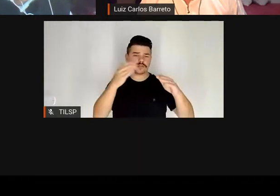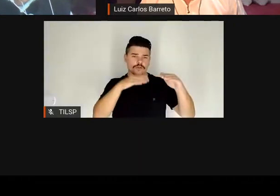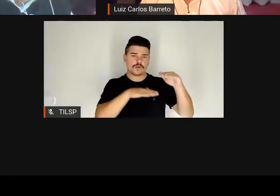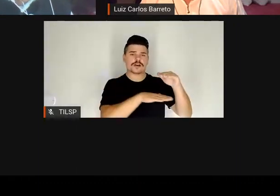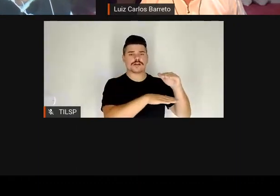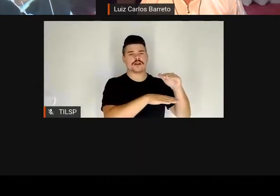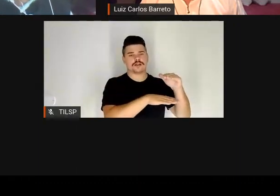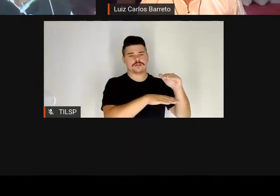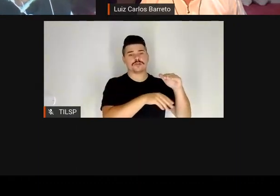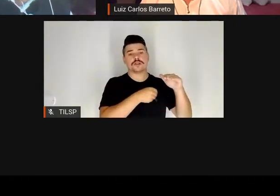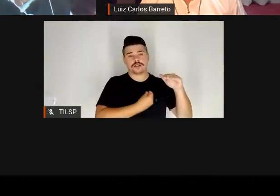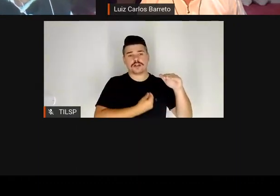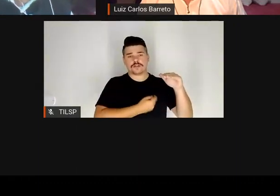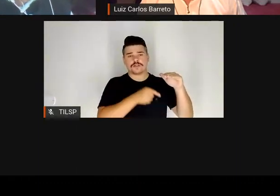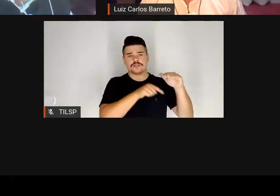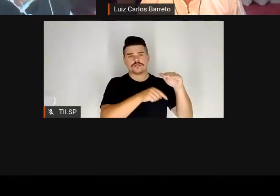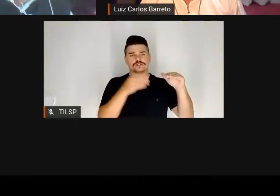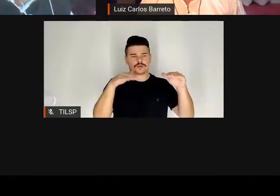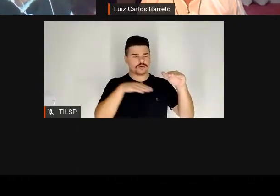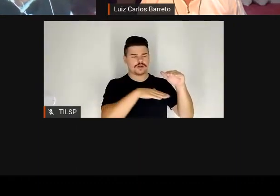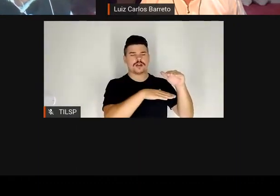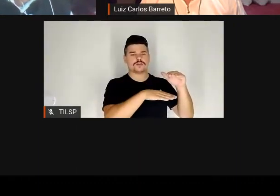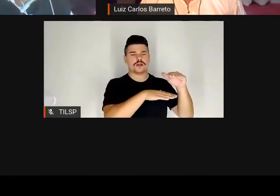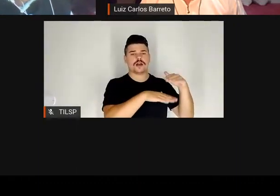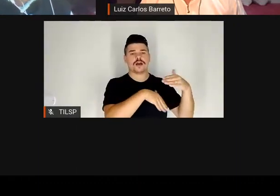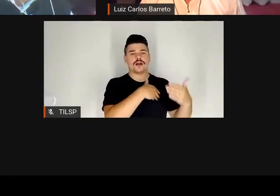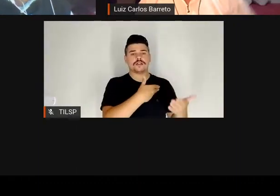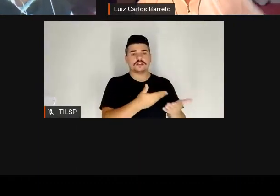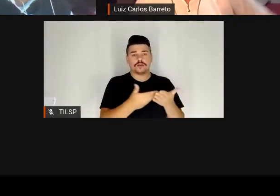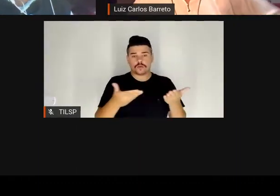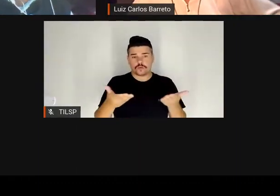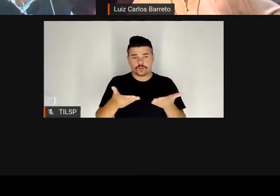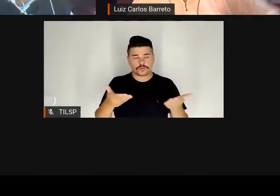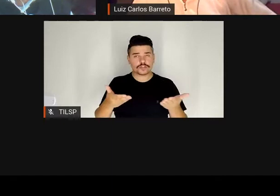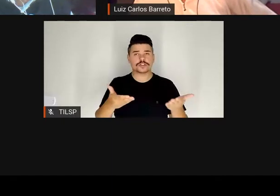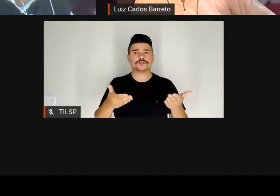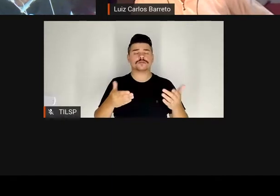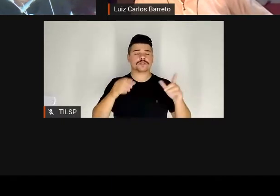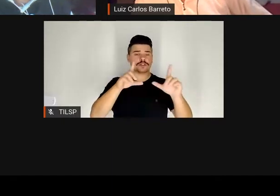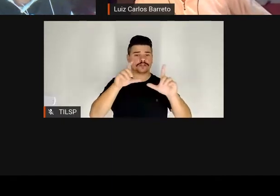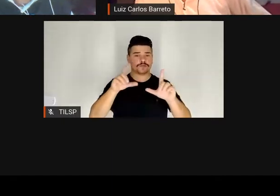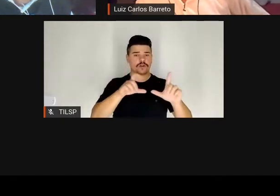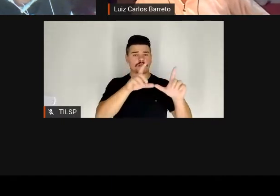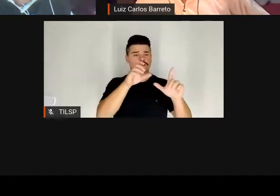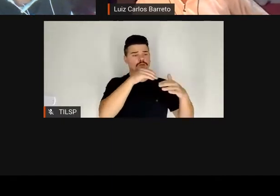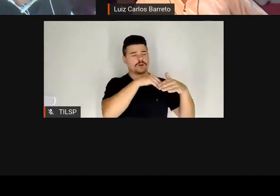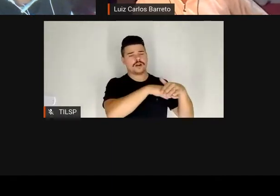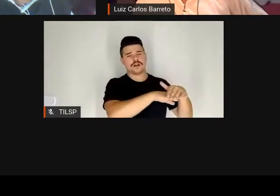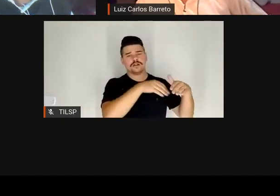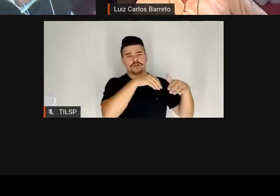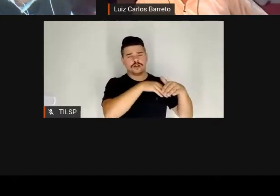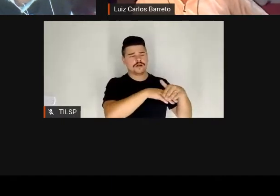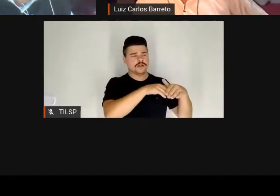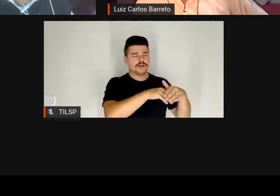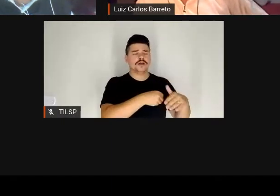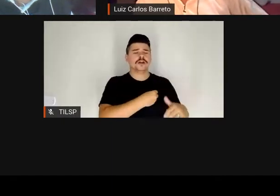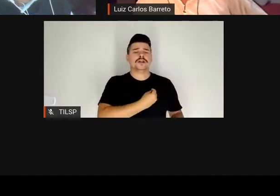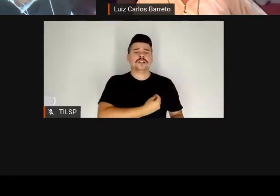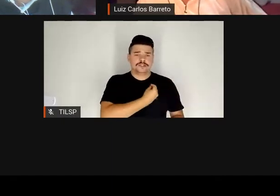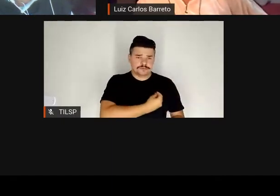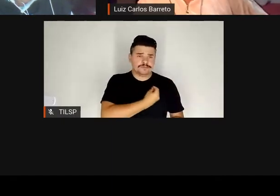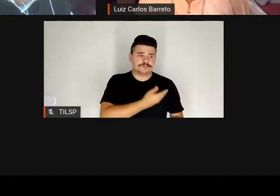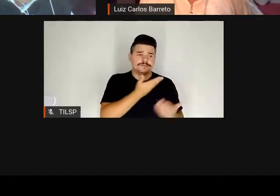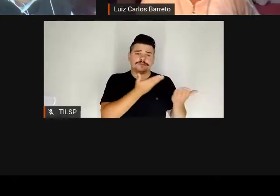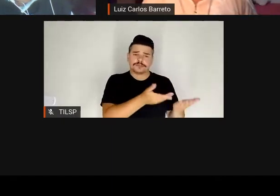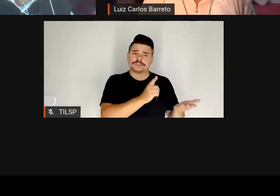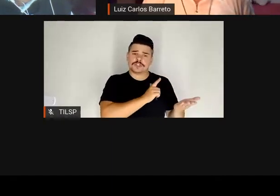ela está hoje, né, quer dizer, em uma condição existente, física, né, nos arquivos